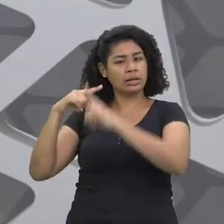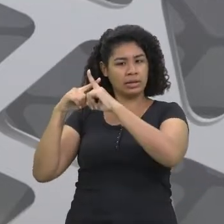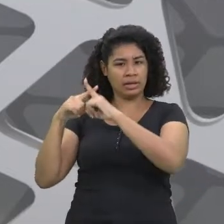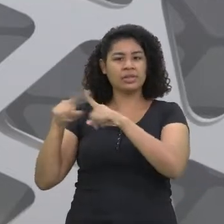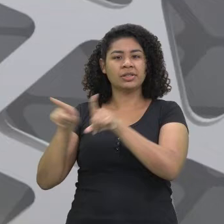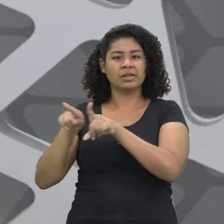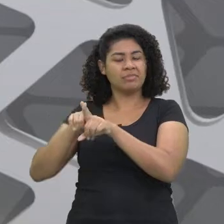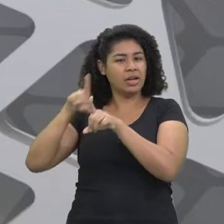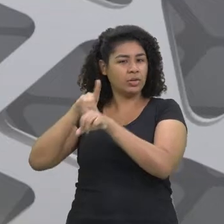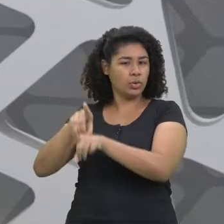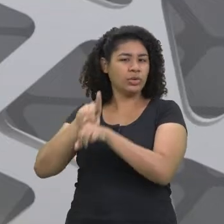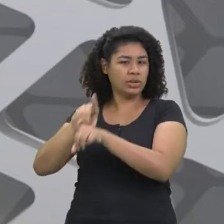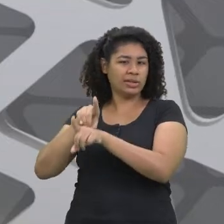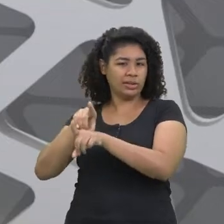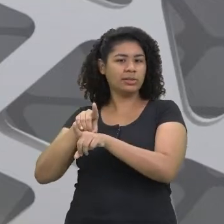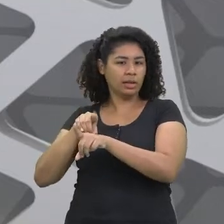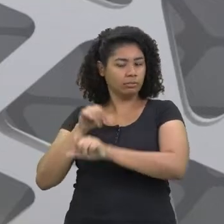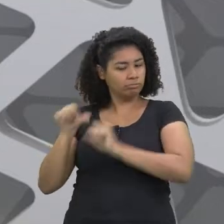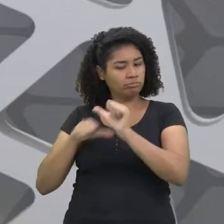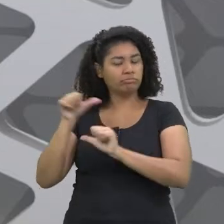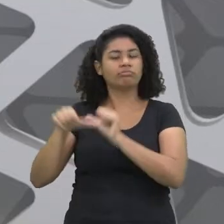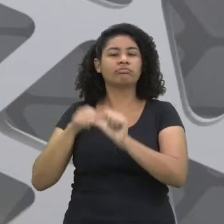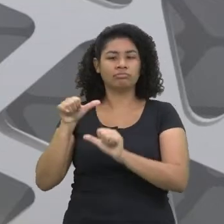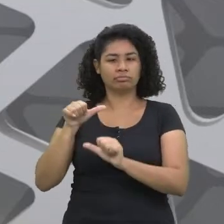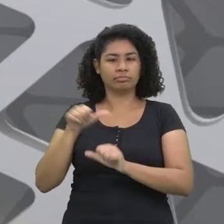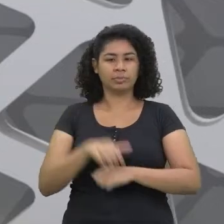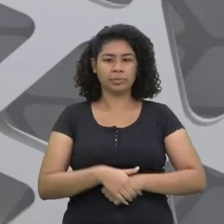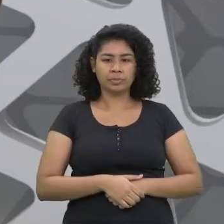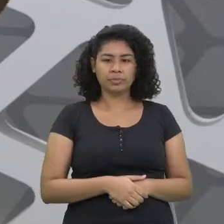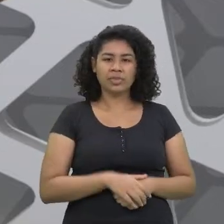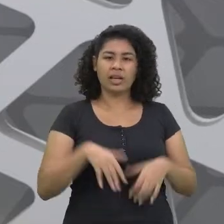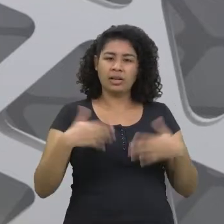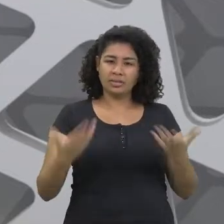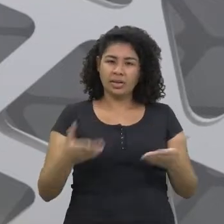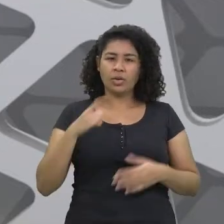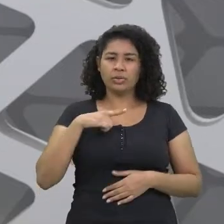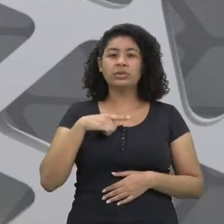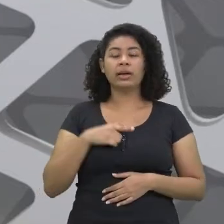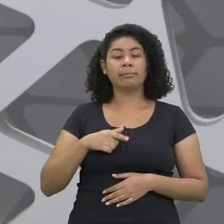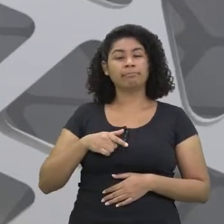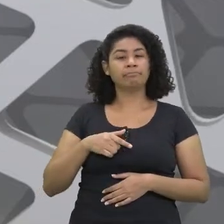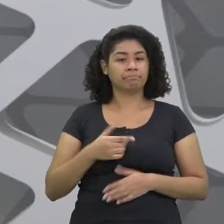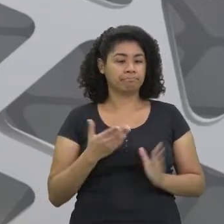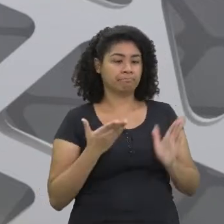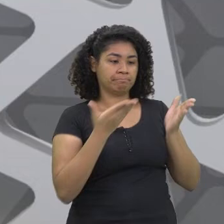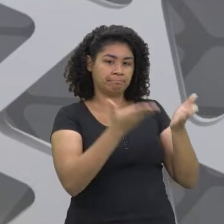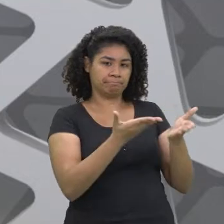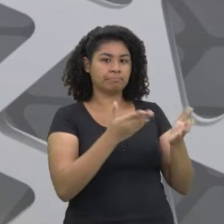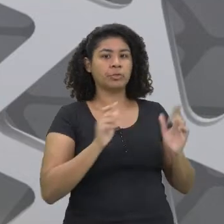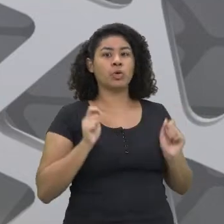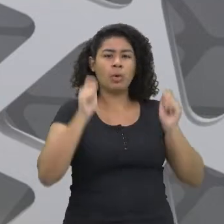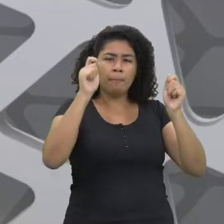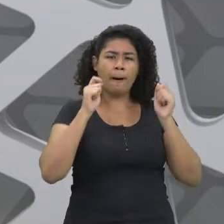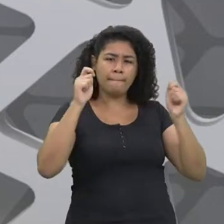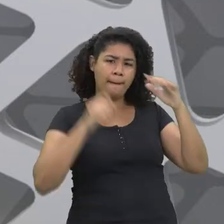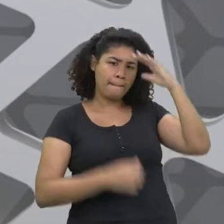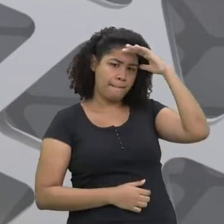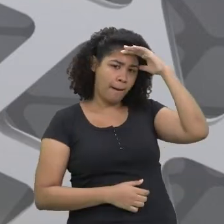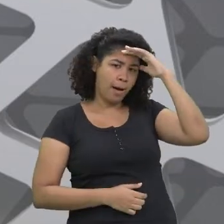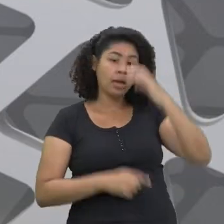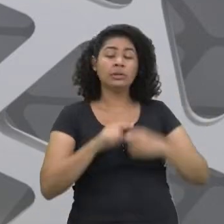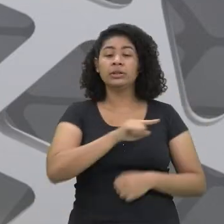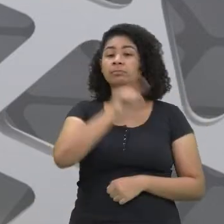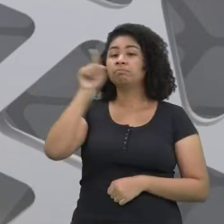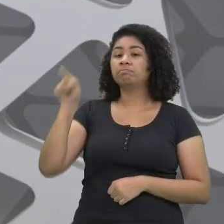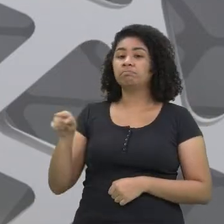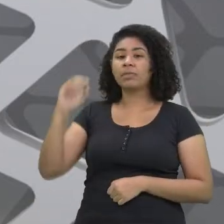doutrina, o quanto fosse necessária. Então, nós temos de um lado os reformistas com a reforma protestante e do outro lado nós